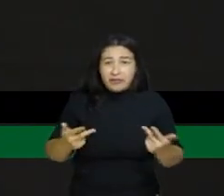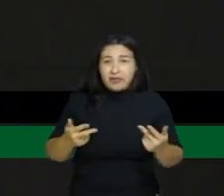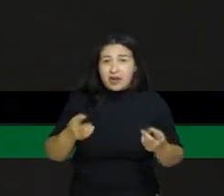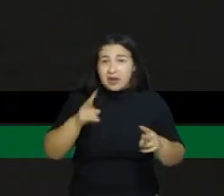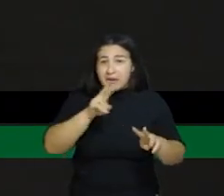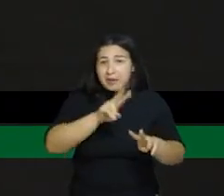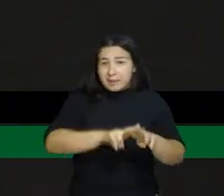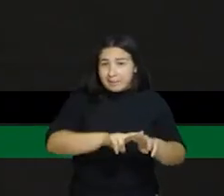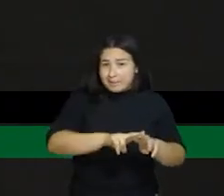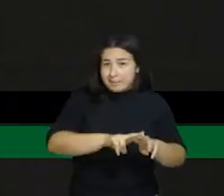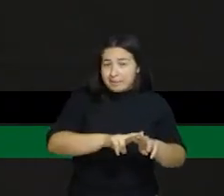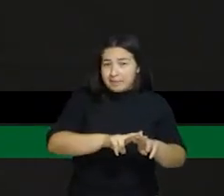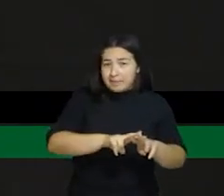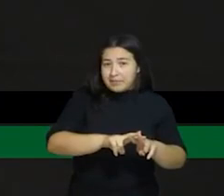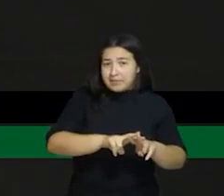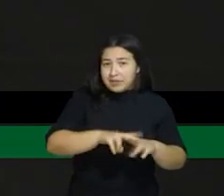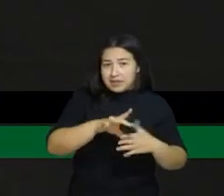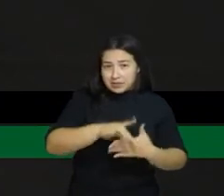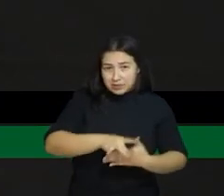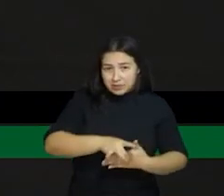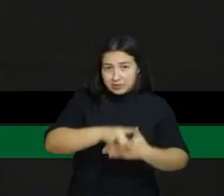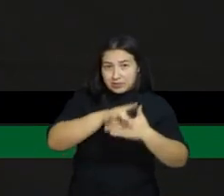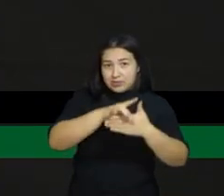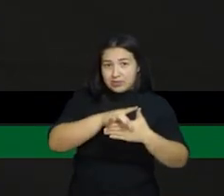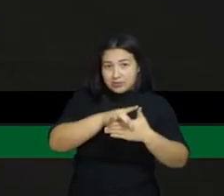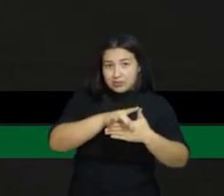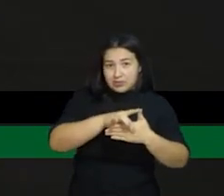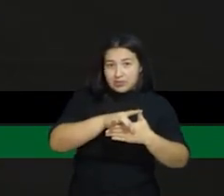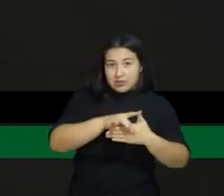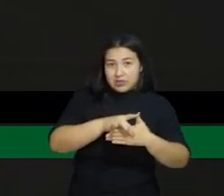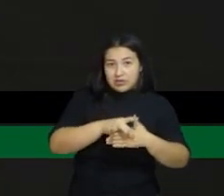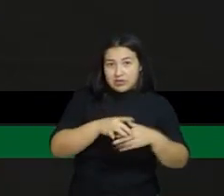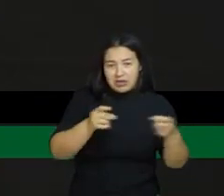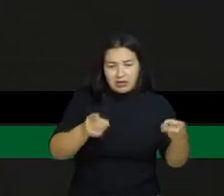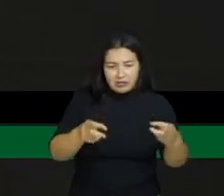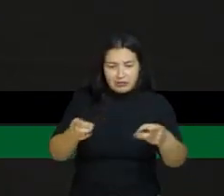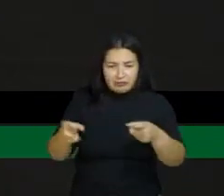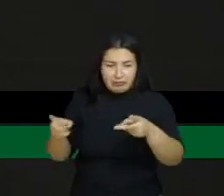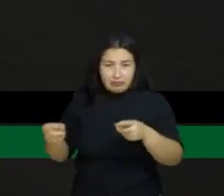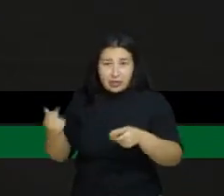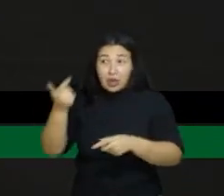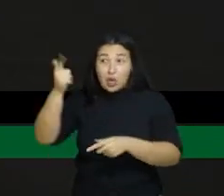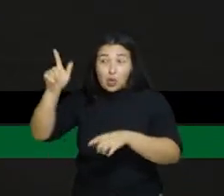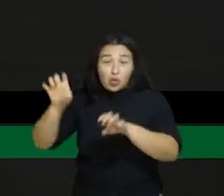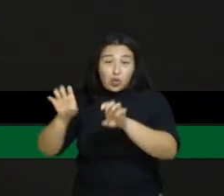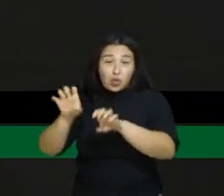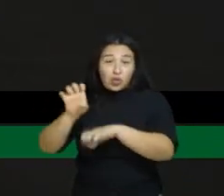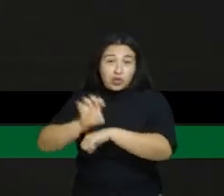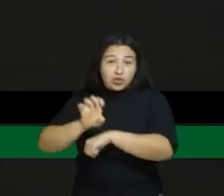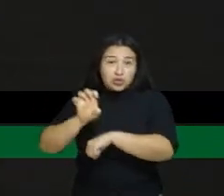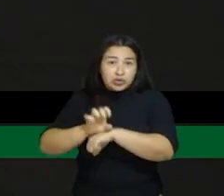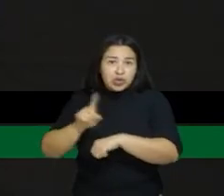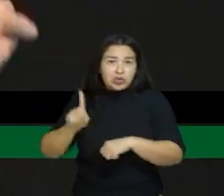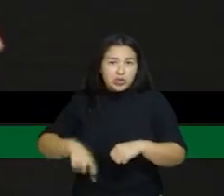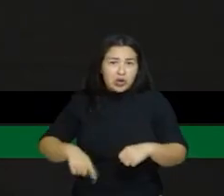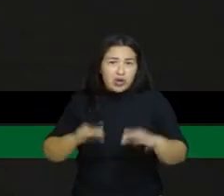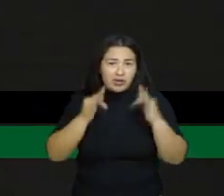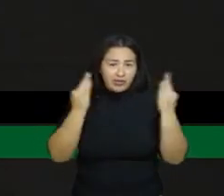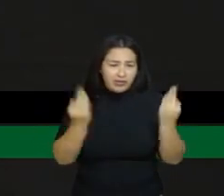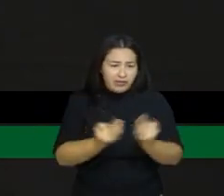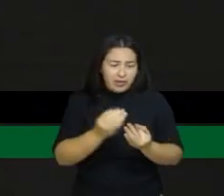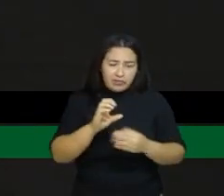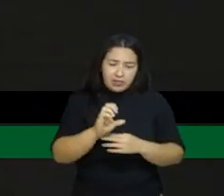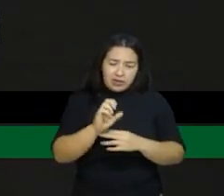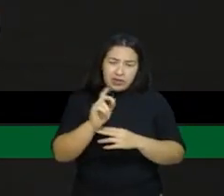5 lideranças de facções criminosas de outros estados. Nós estamos falando de Bala na Cara, que é a facção criminosa do Rio Grande do Sul, Família Charqueada,